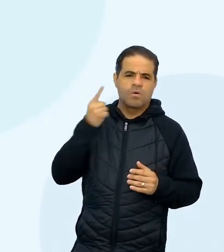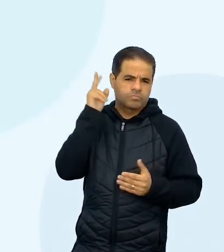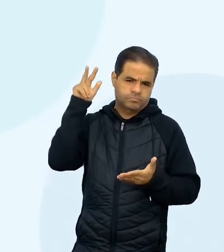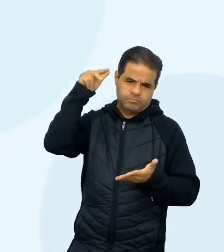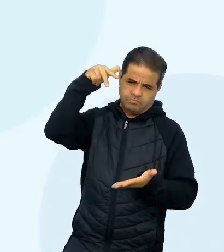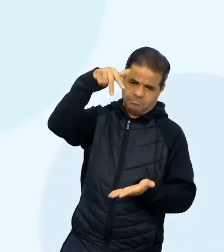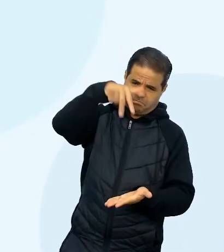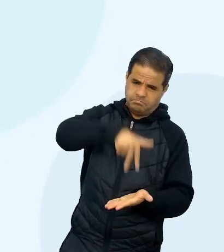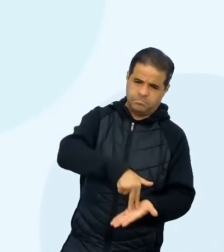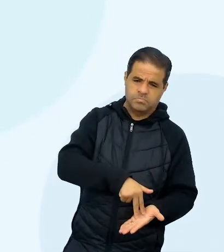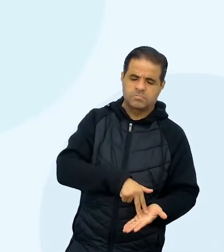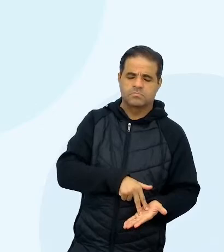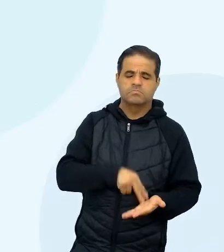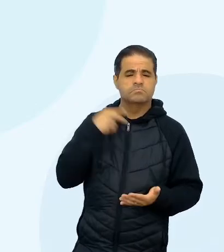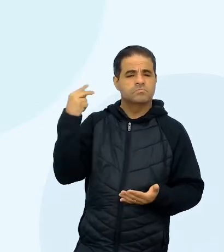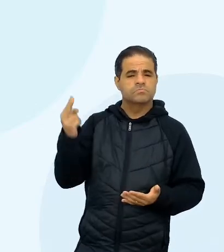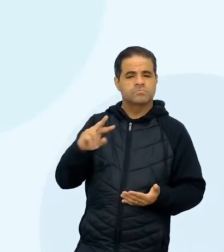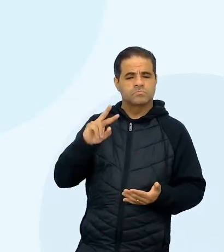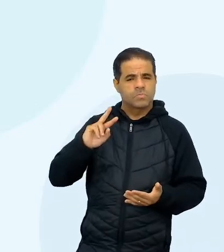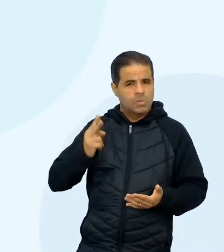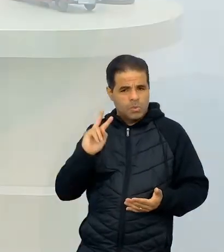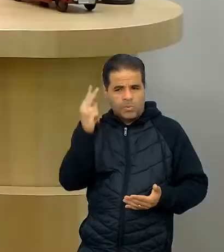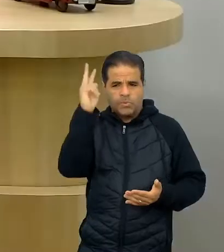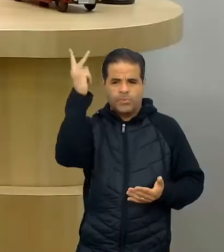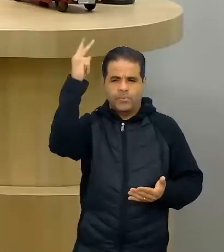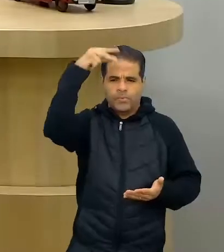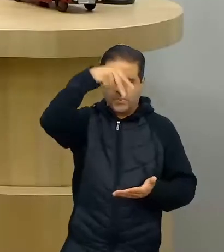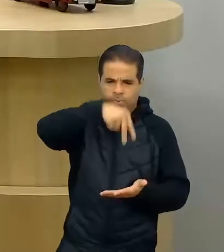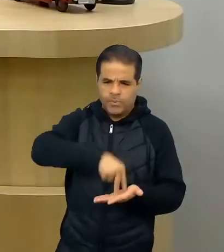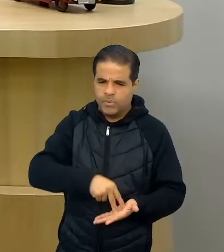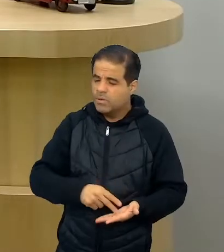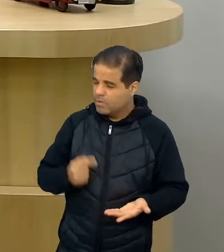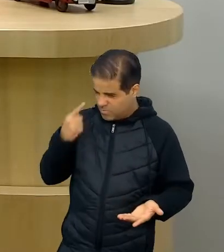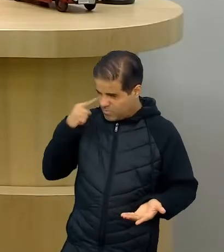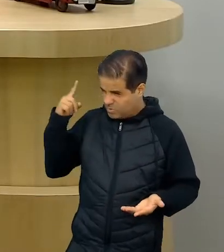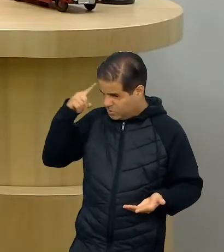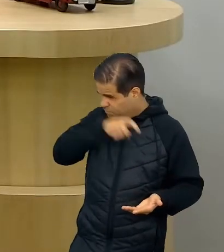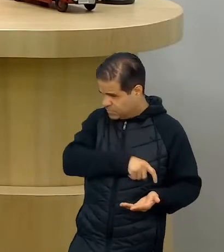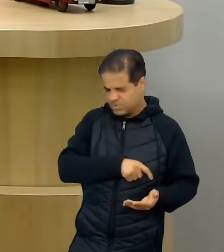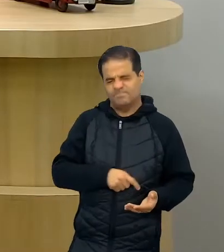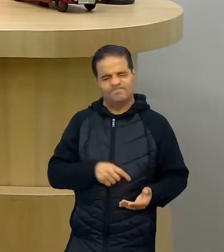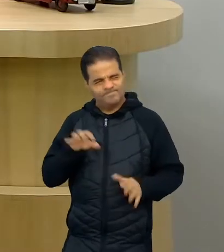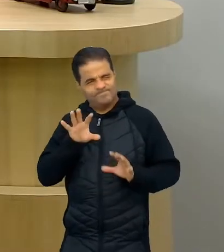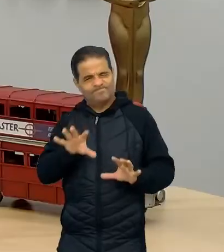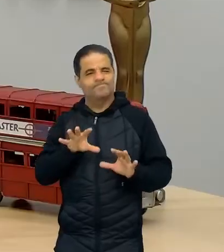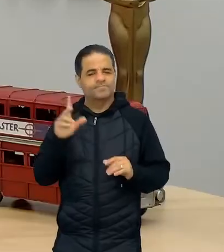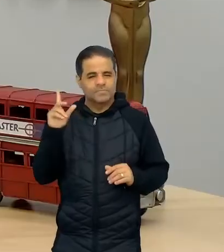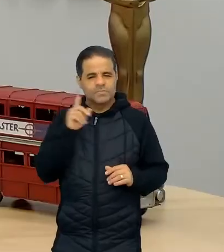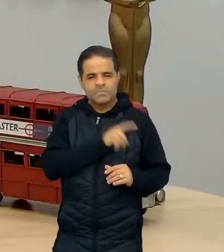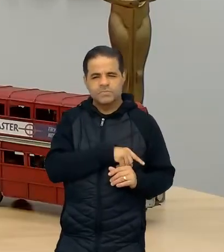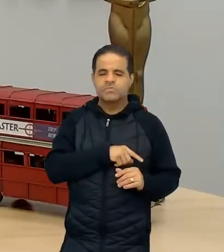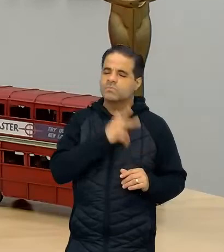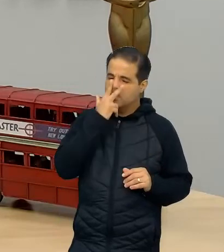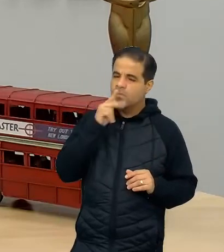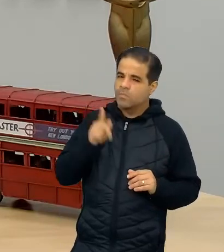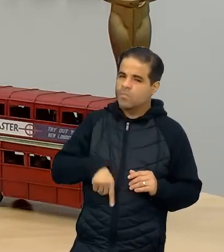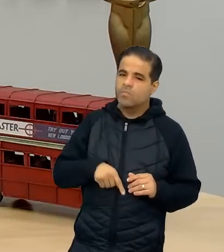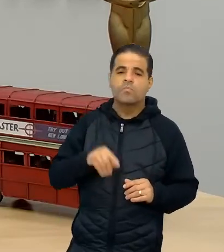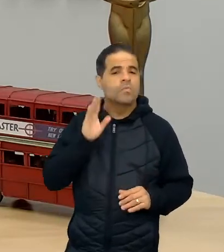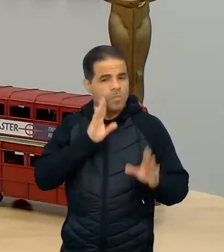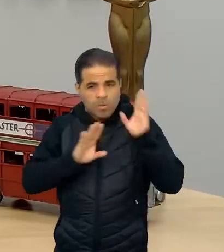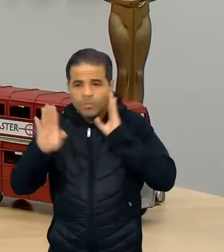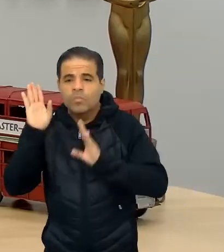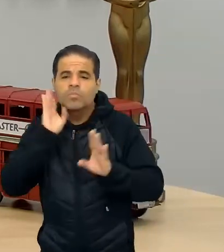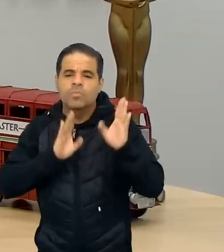Elas saltam. É isso. Ilana, foi difícil? Foi. Mas olha só, os nossos Mas foi estudantes vão